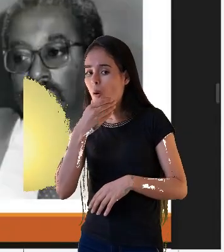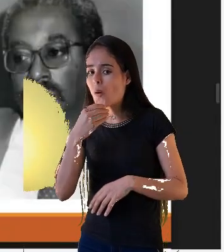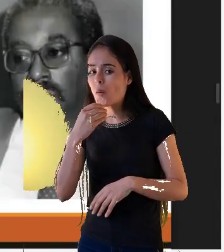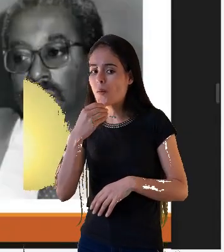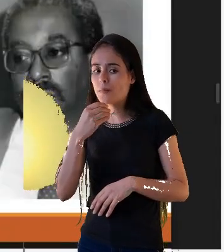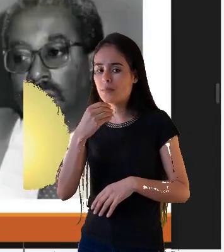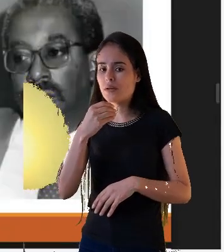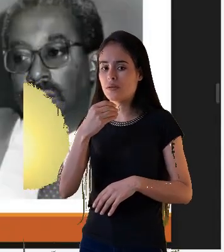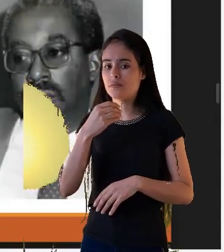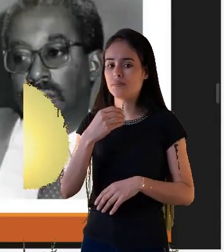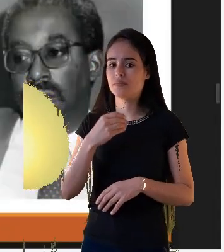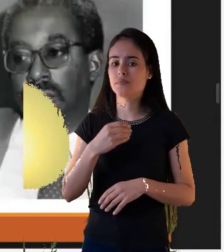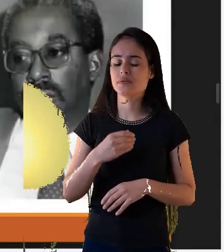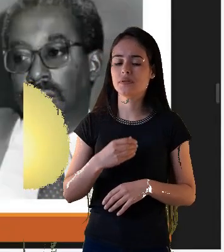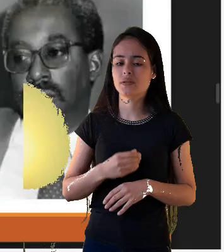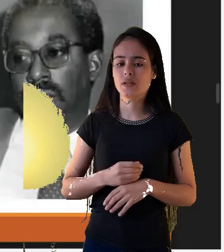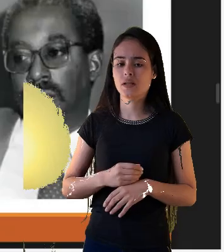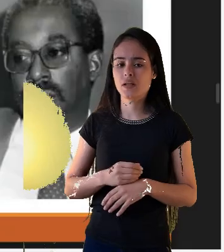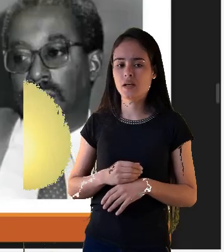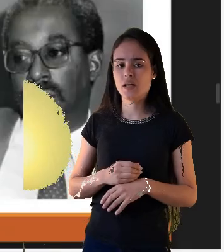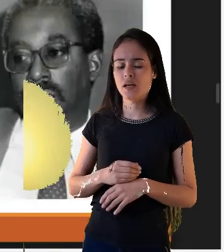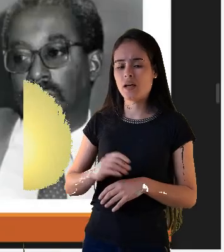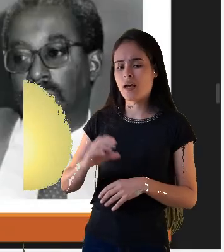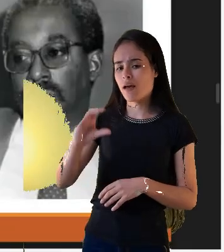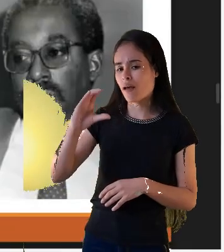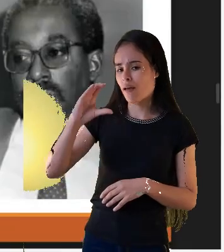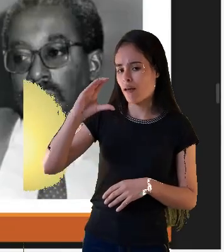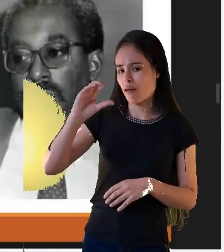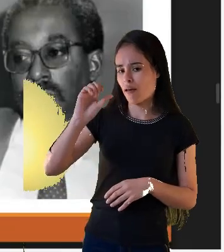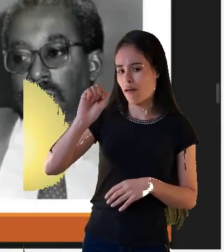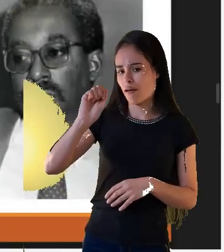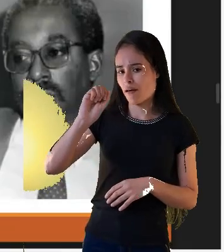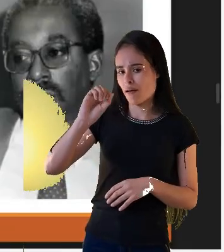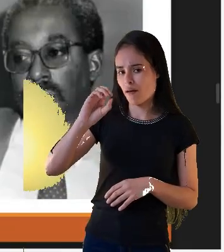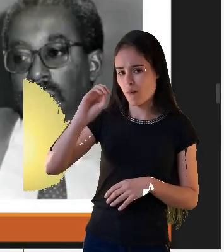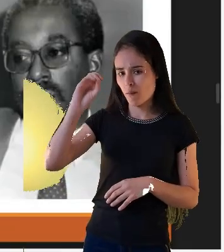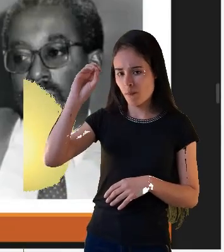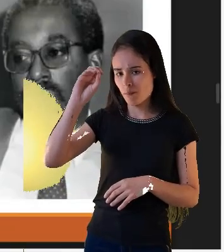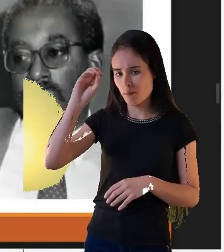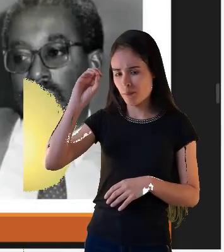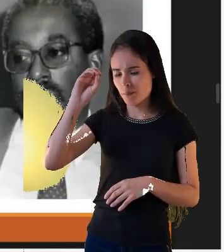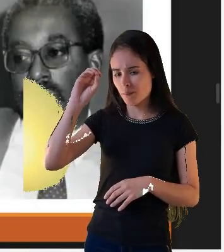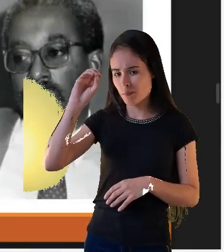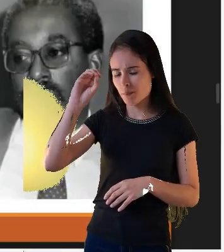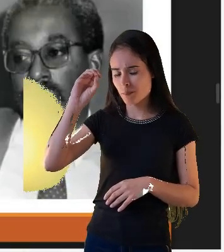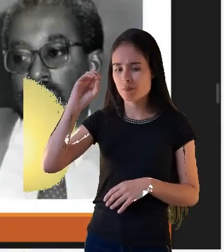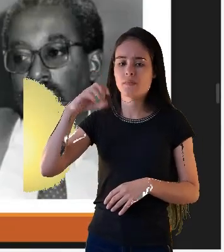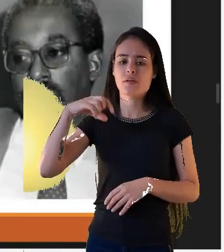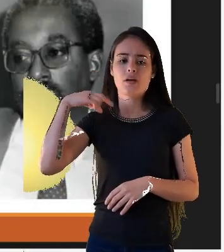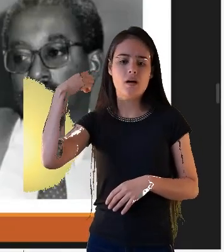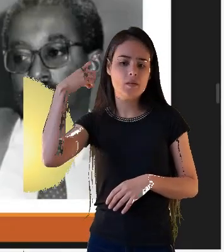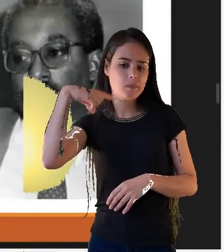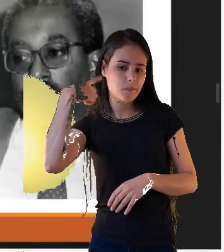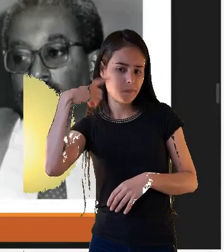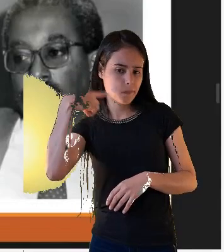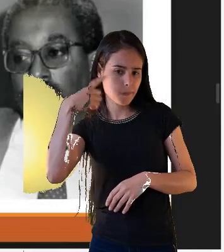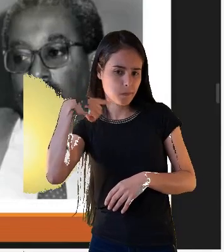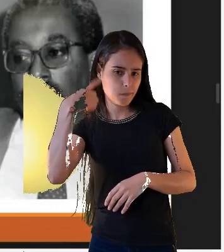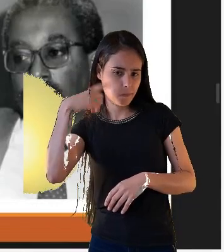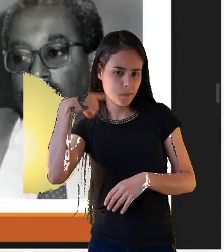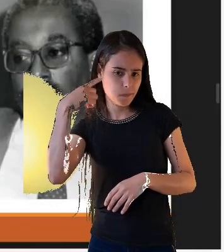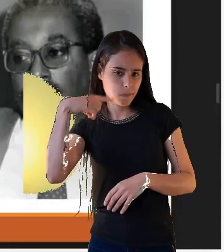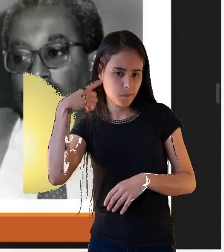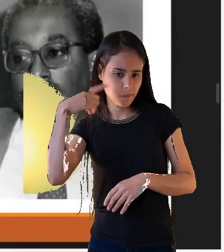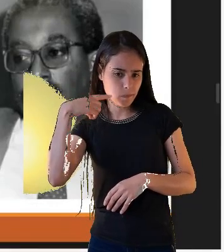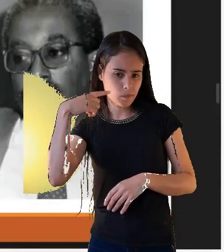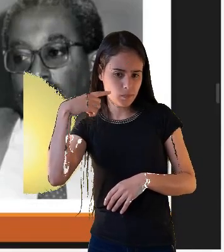Aí, após a fundação do Movimento Negro, a gente teve o Carlos